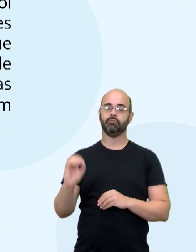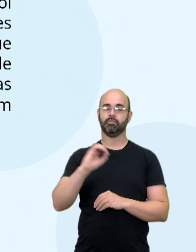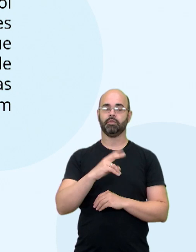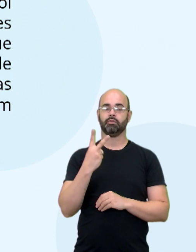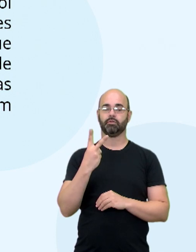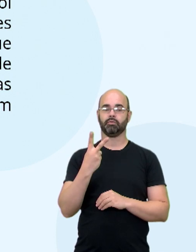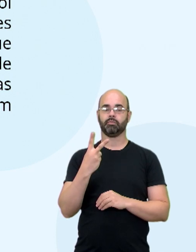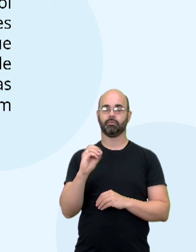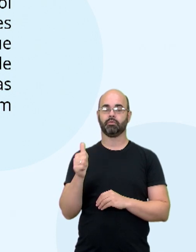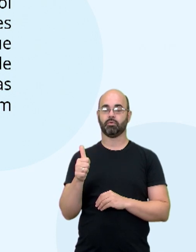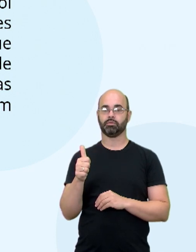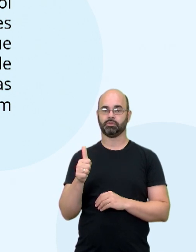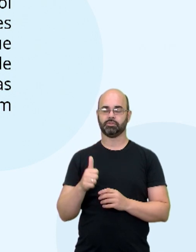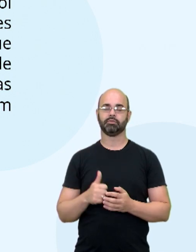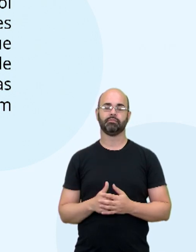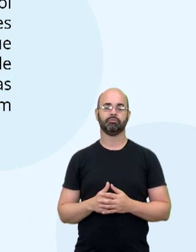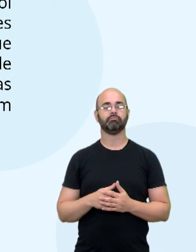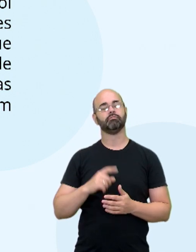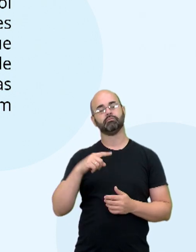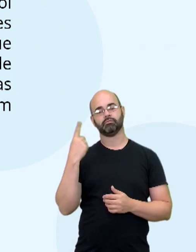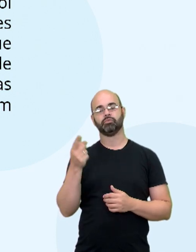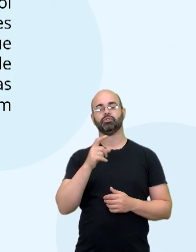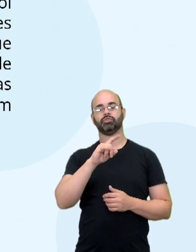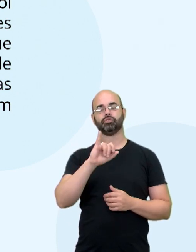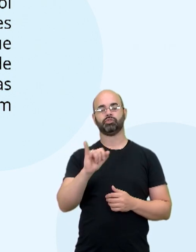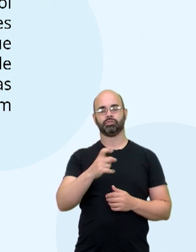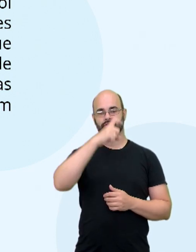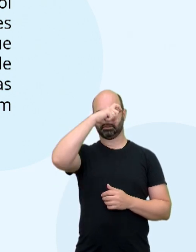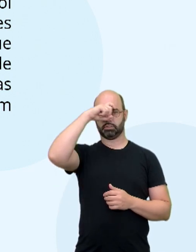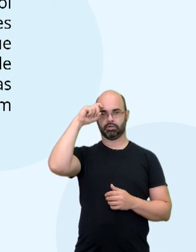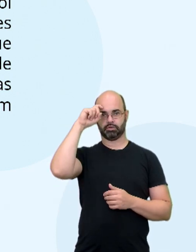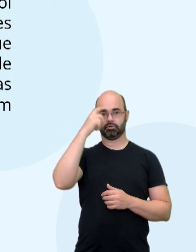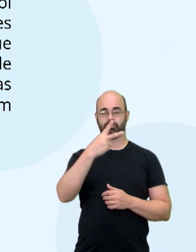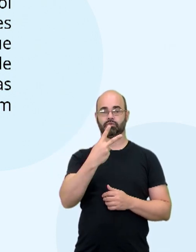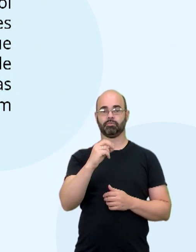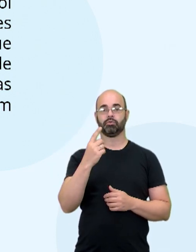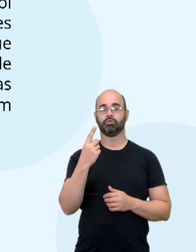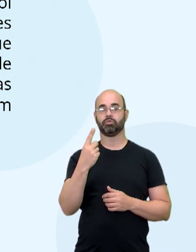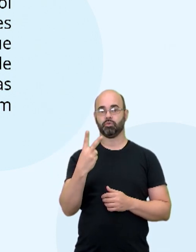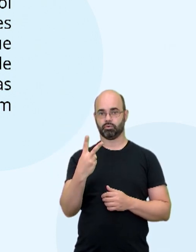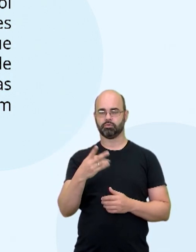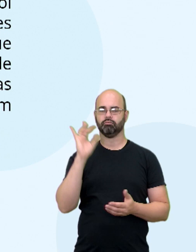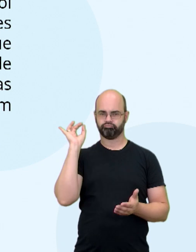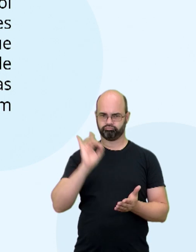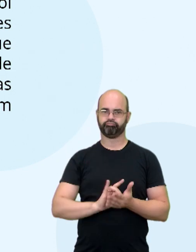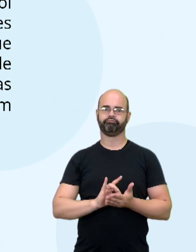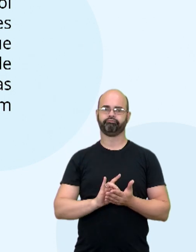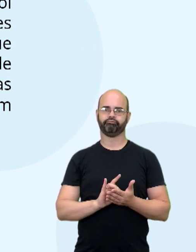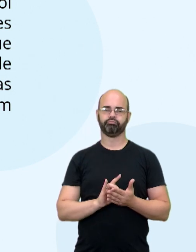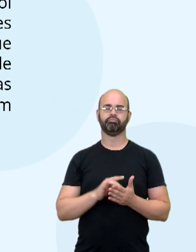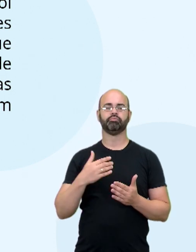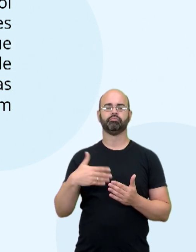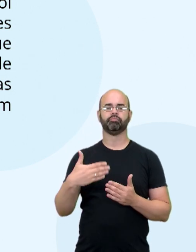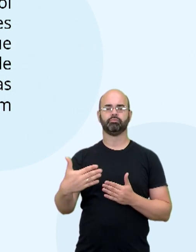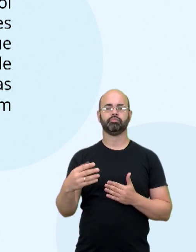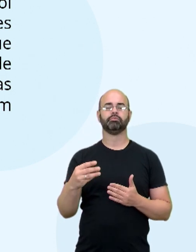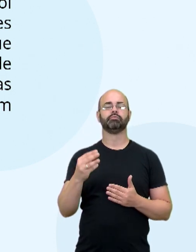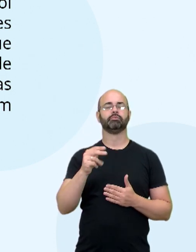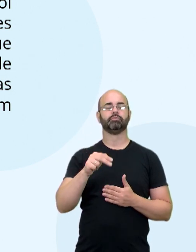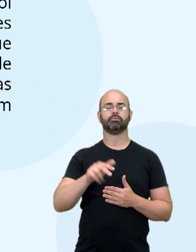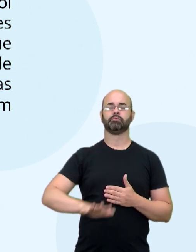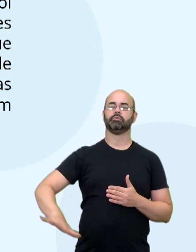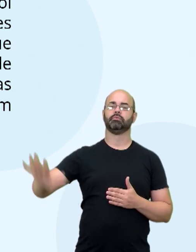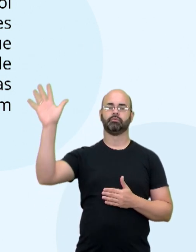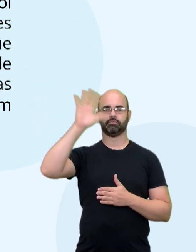2011 e a partir de janeiro de 2012 em caráter definitivo. em todo o território nacional. Sua amostra